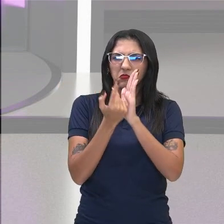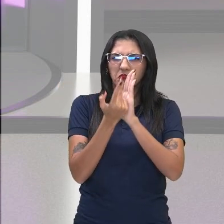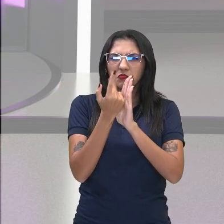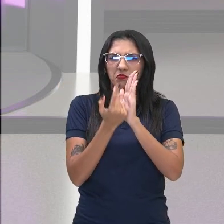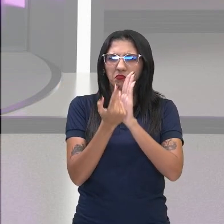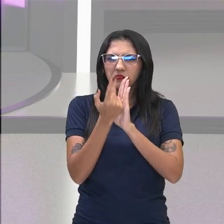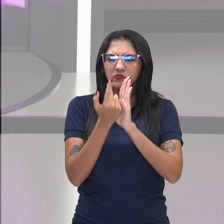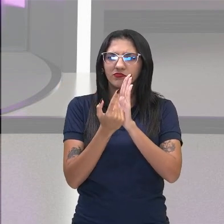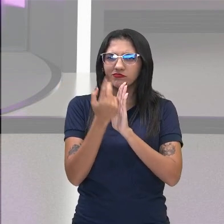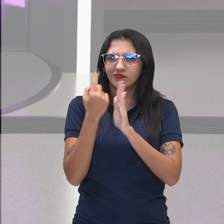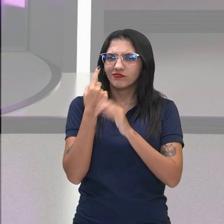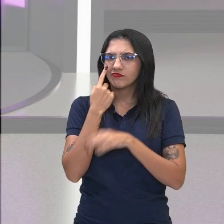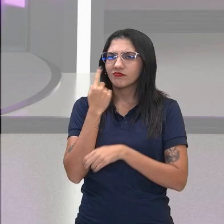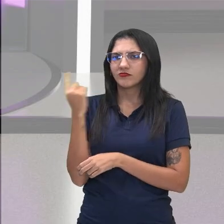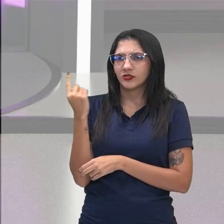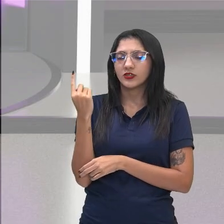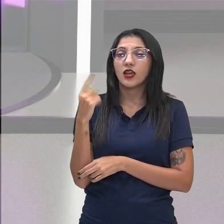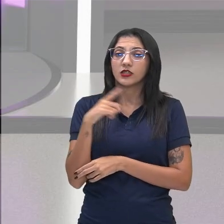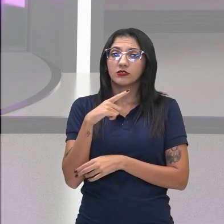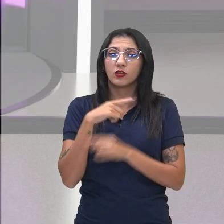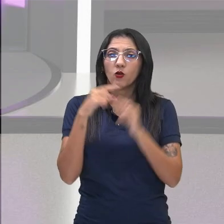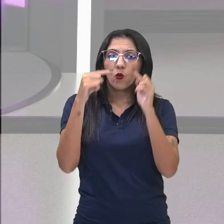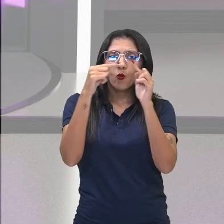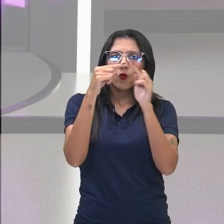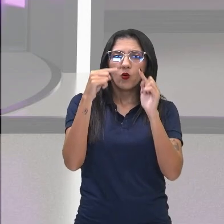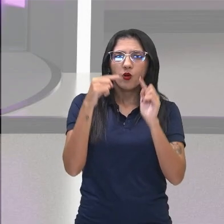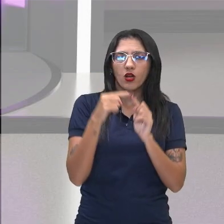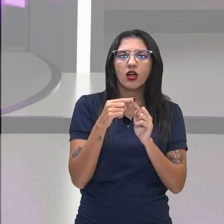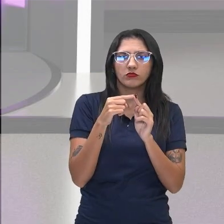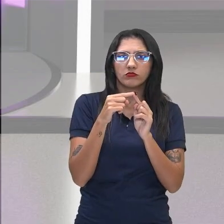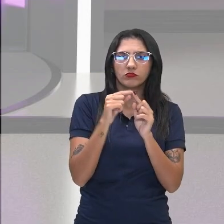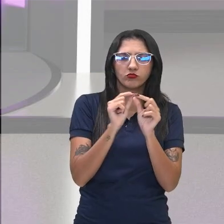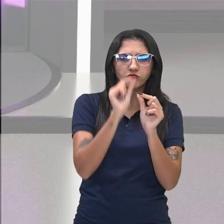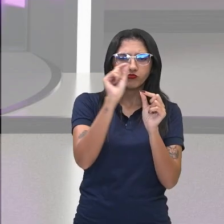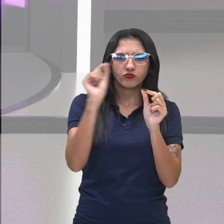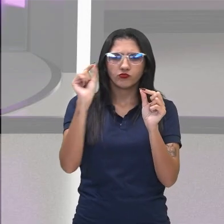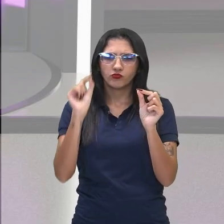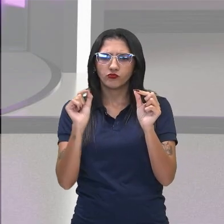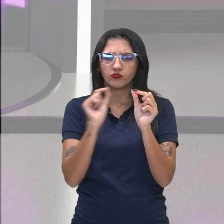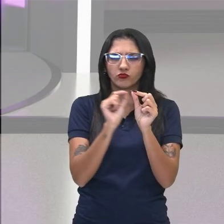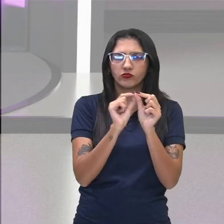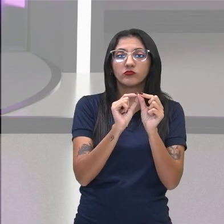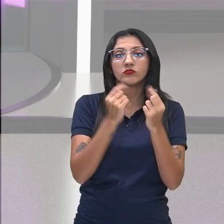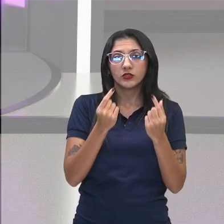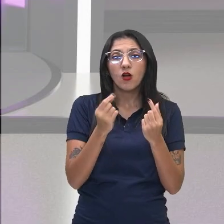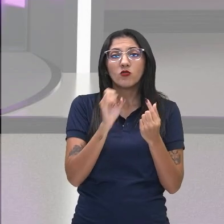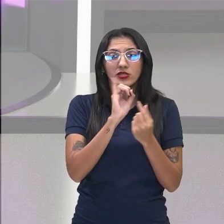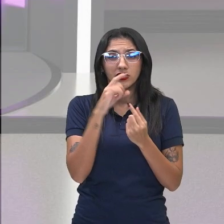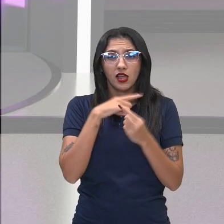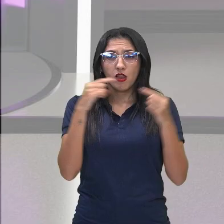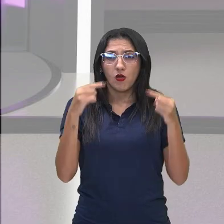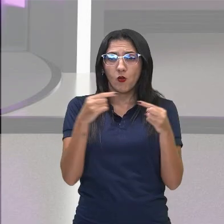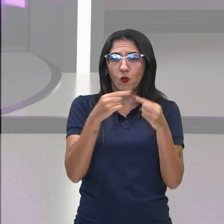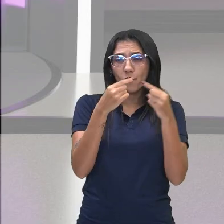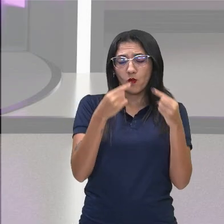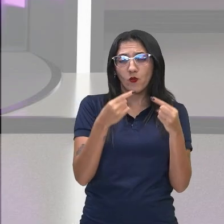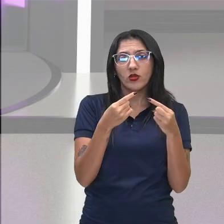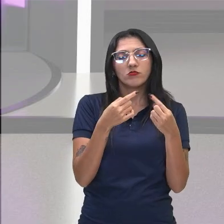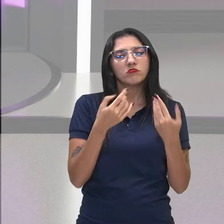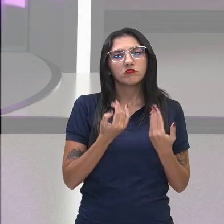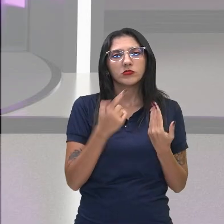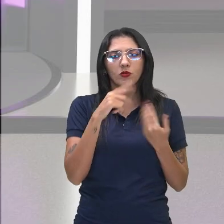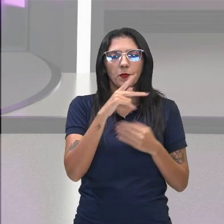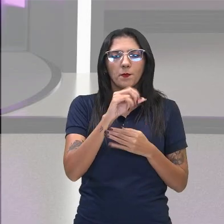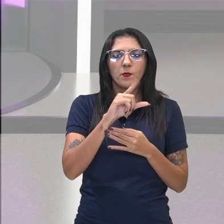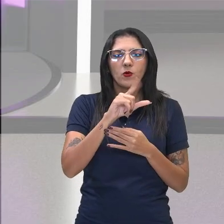Então, observe que as linhas se encontram ali em pelo menos um ponto. Então, quando isso acontece, nós dizemos que ela é uma linha